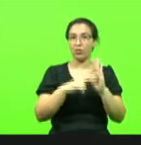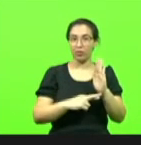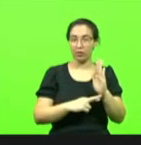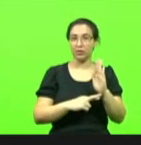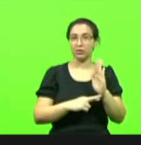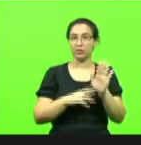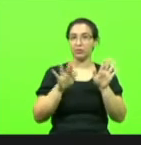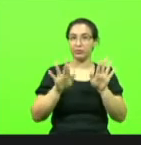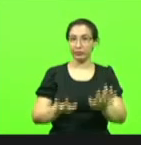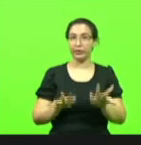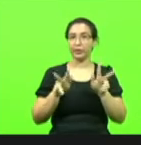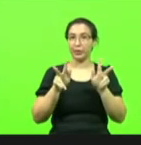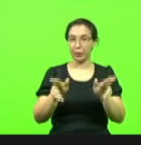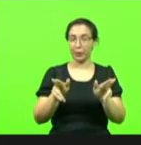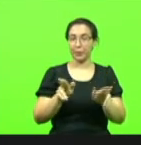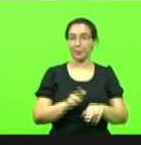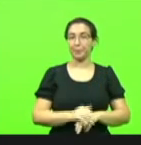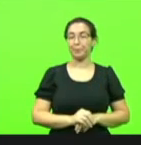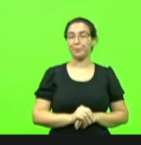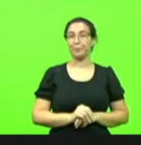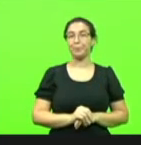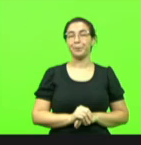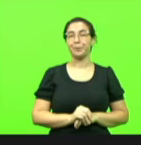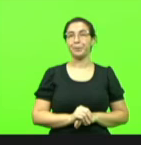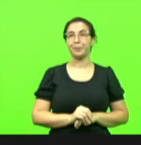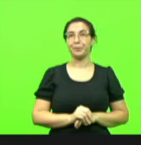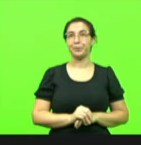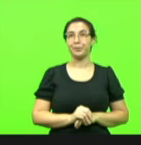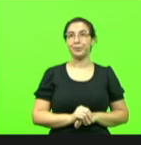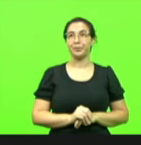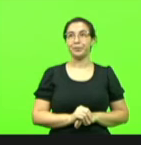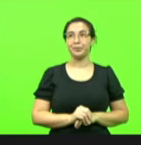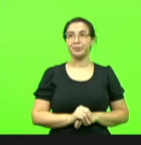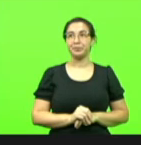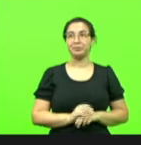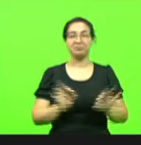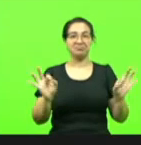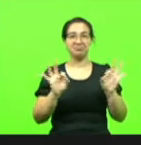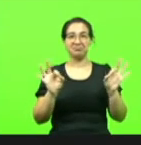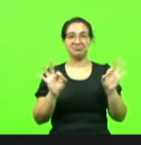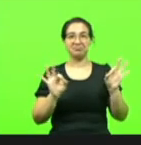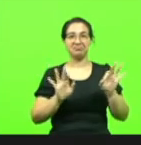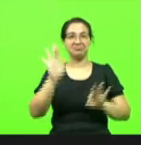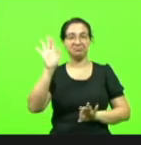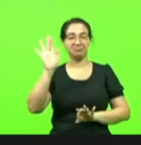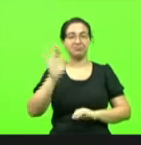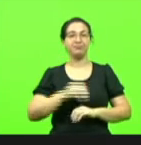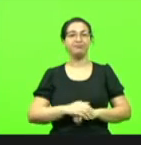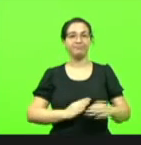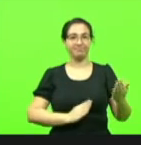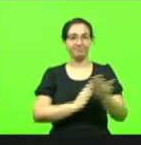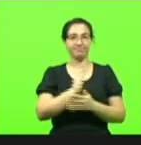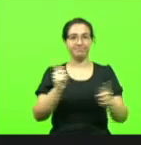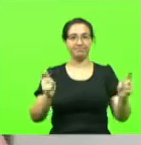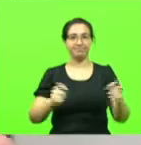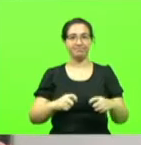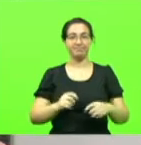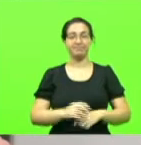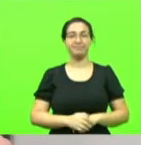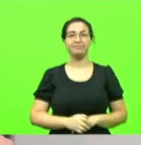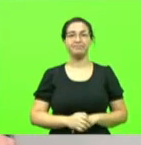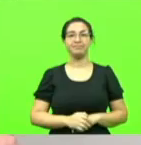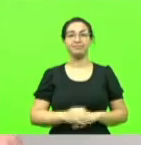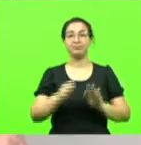permaneçam como está como estão não havendo manifestações do ou por aprovado